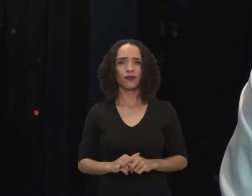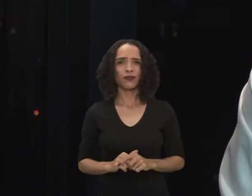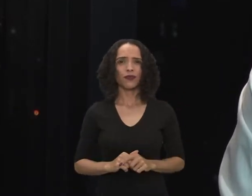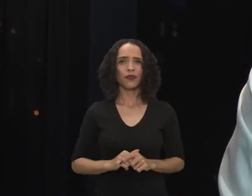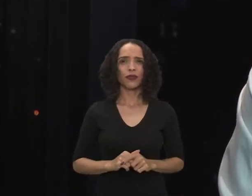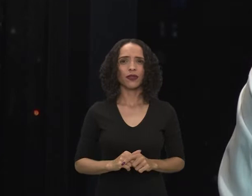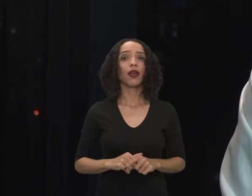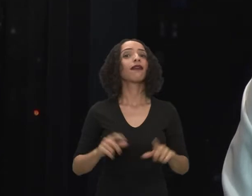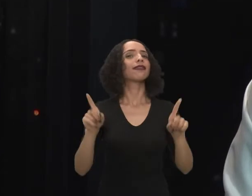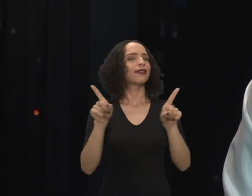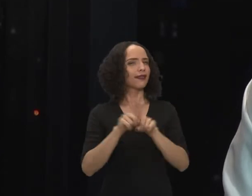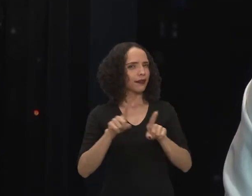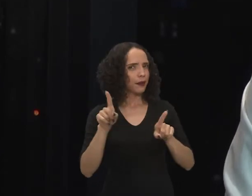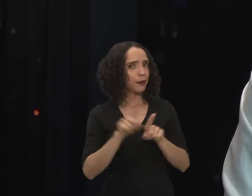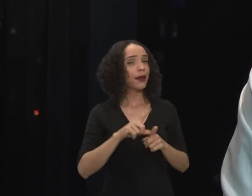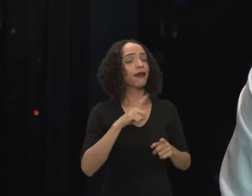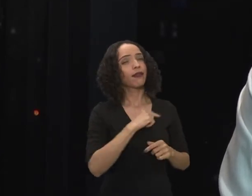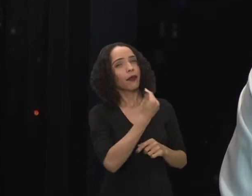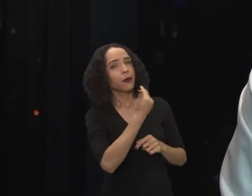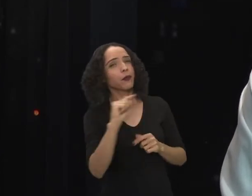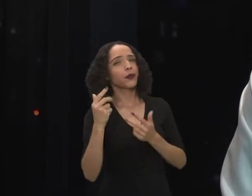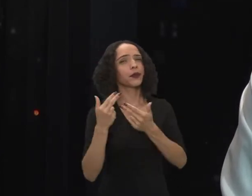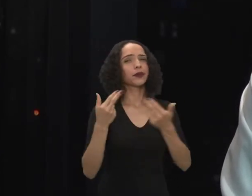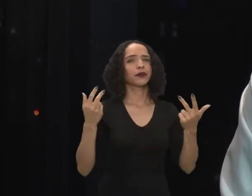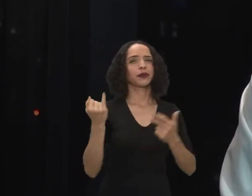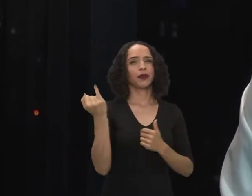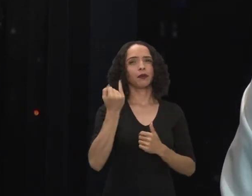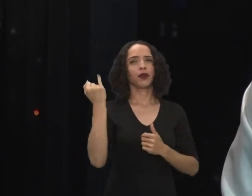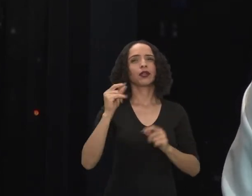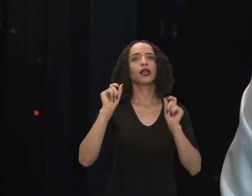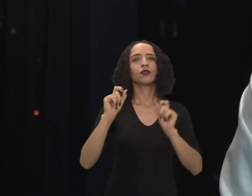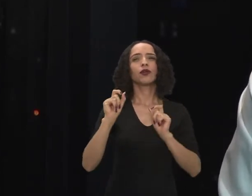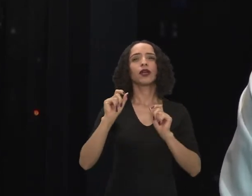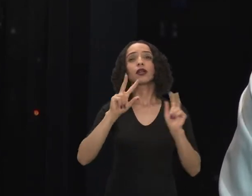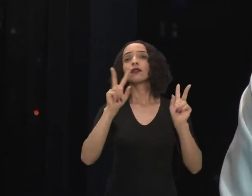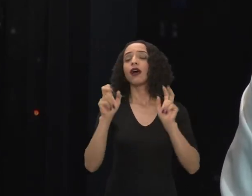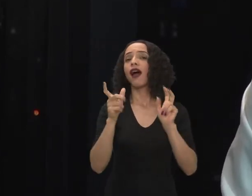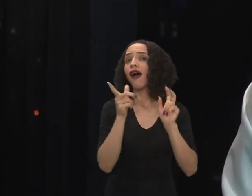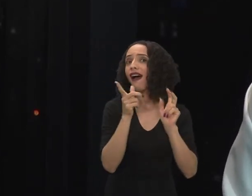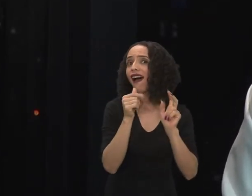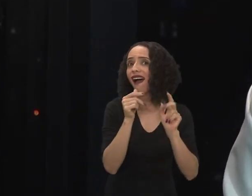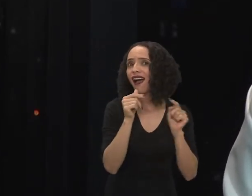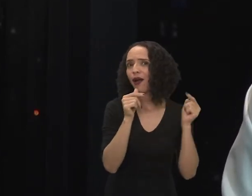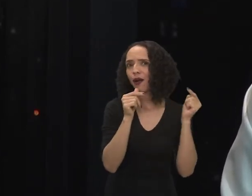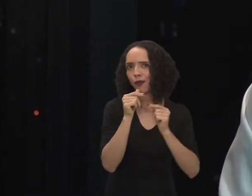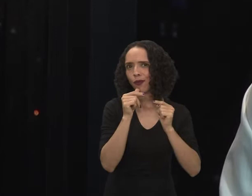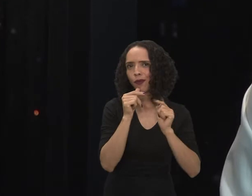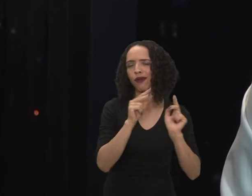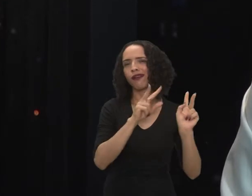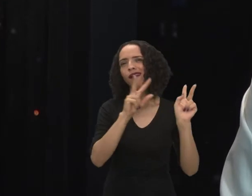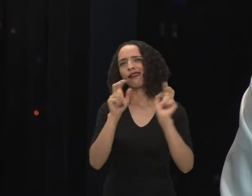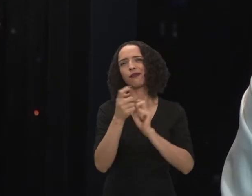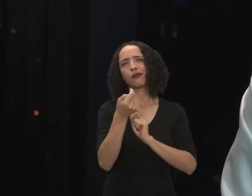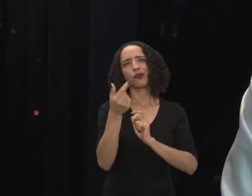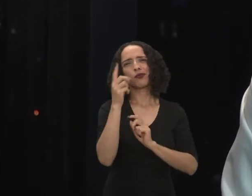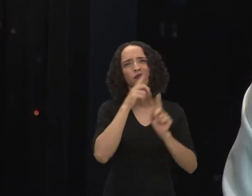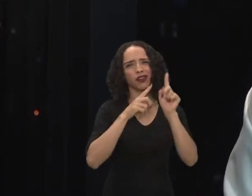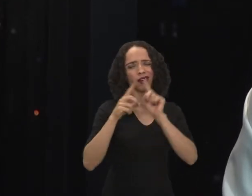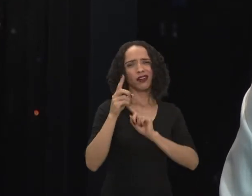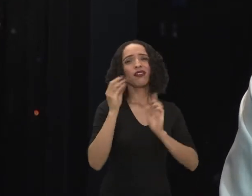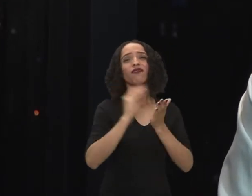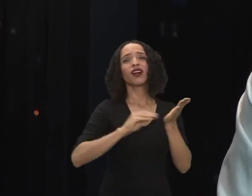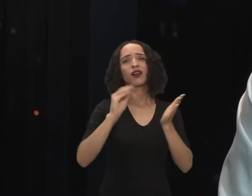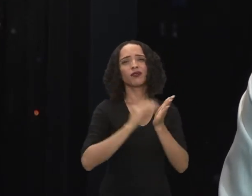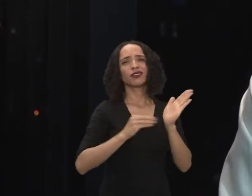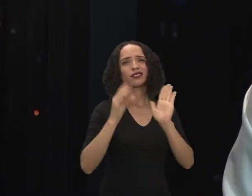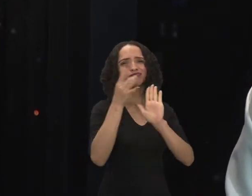A questão da água também é pouco falada, né? Em se ter a questão, por